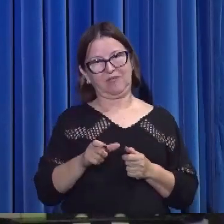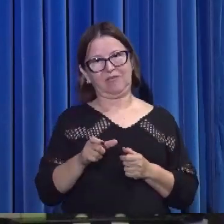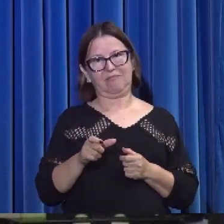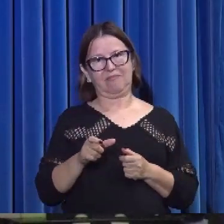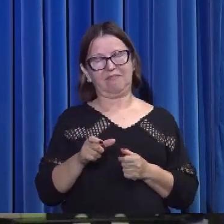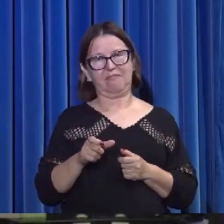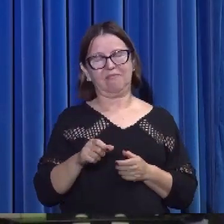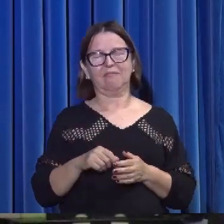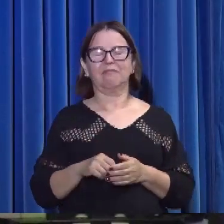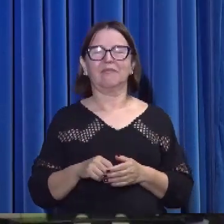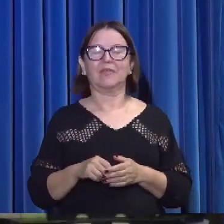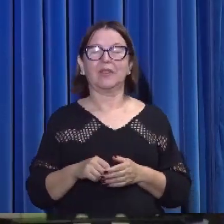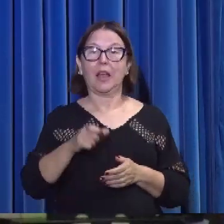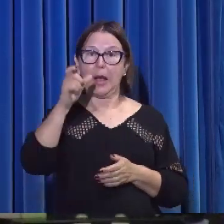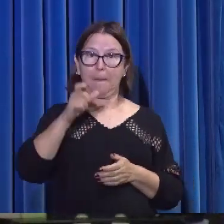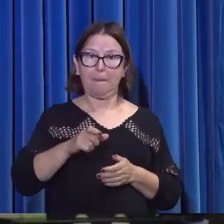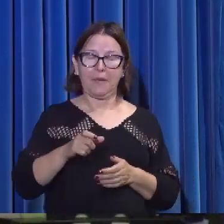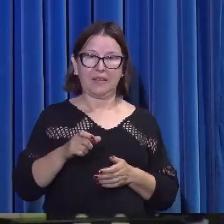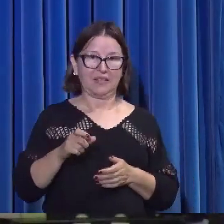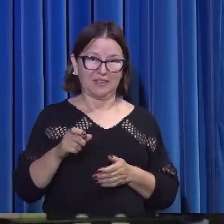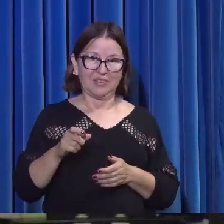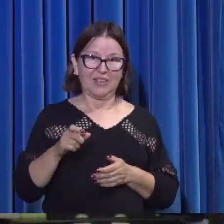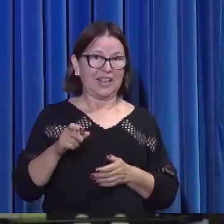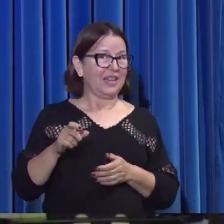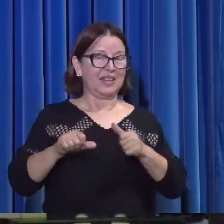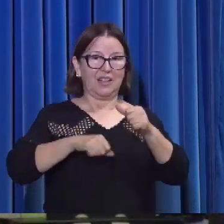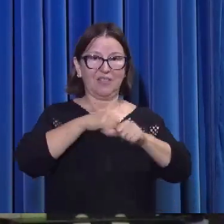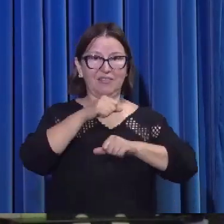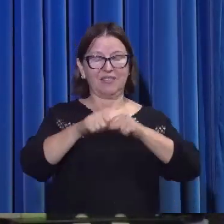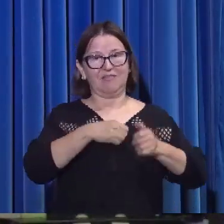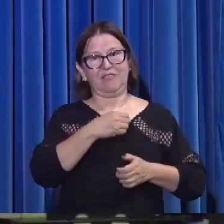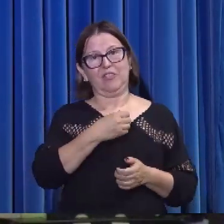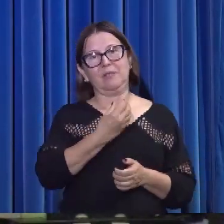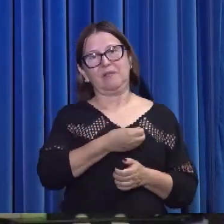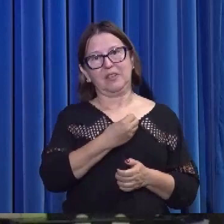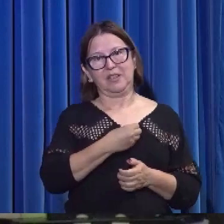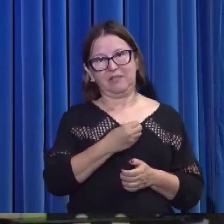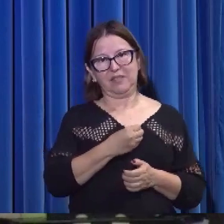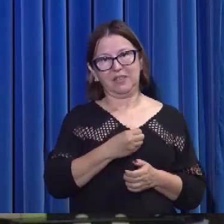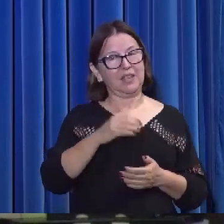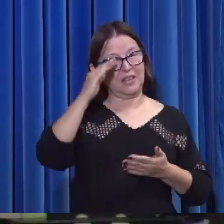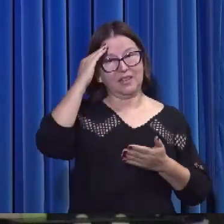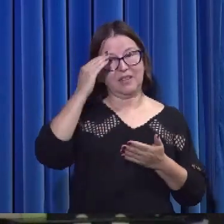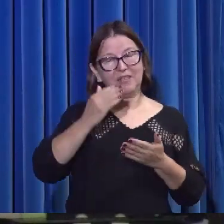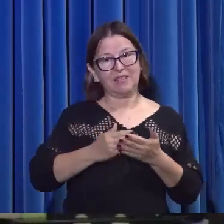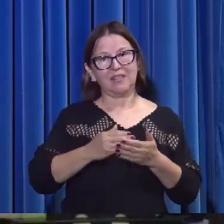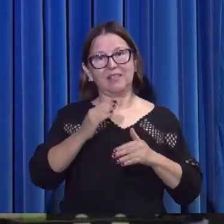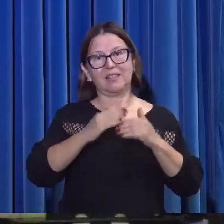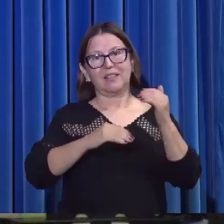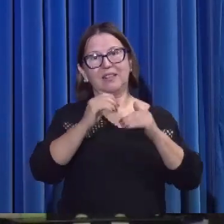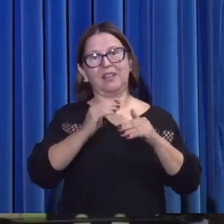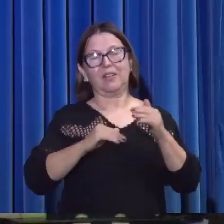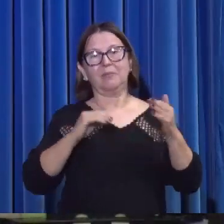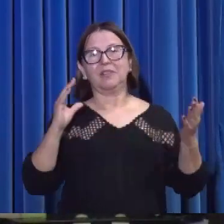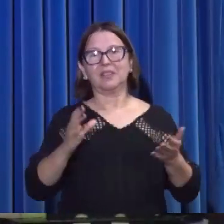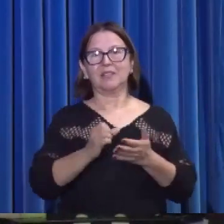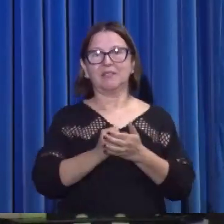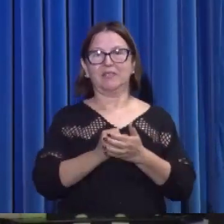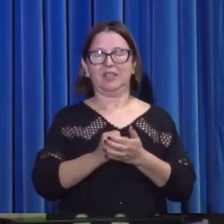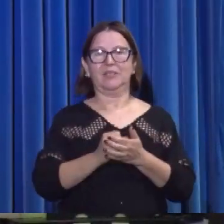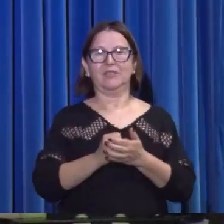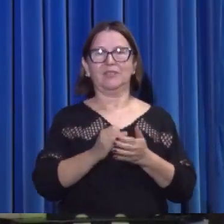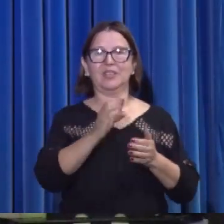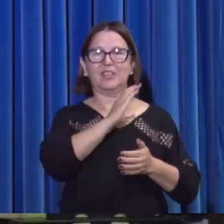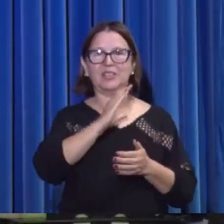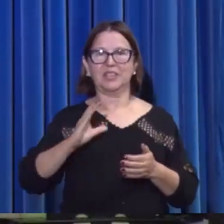Aquele que ainda não foi regenerado, aquele que ainda não creu na obra redentora de Cristo, ele não vai querer abandonar esse osso